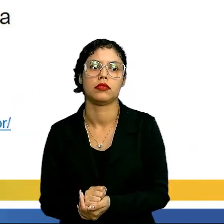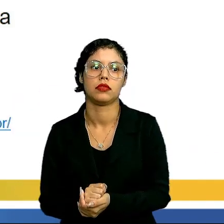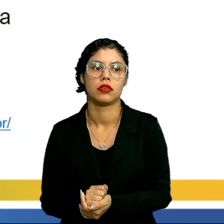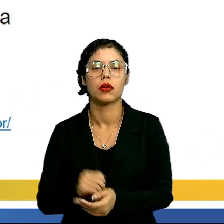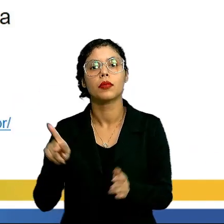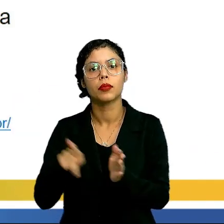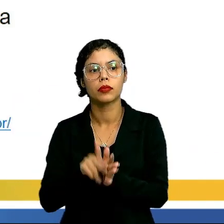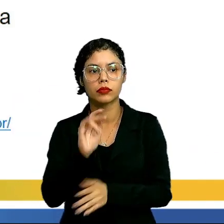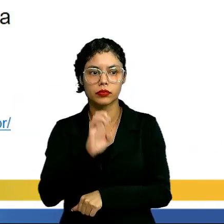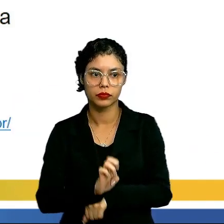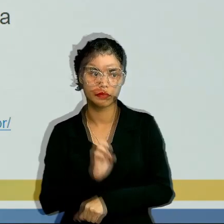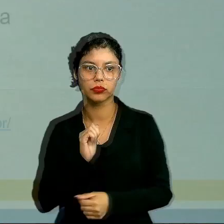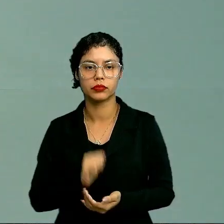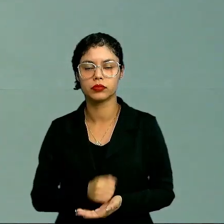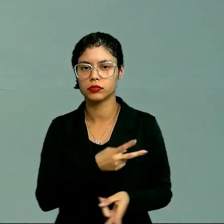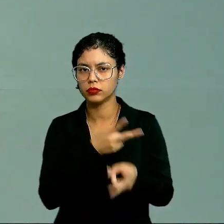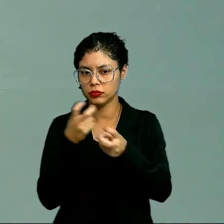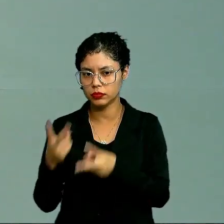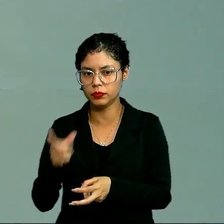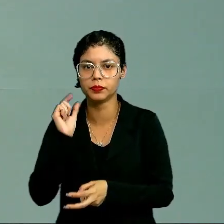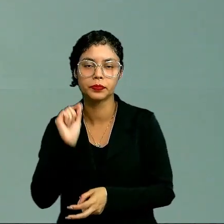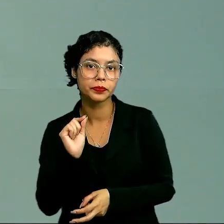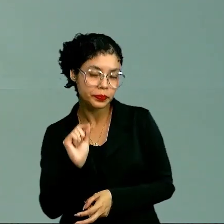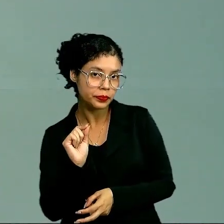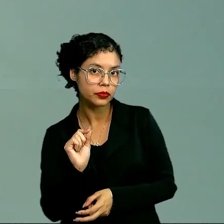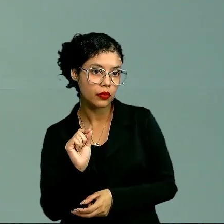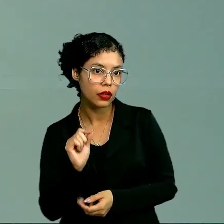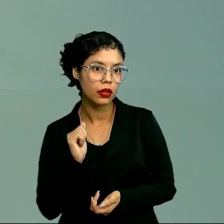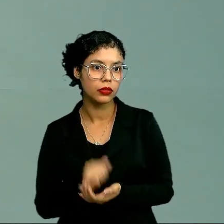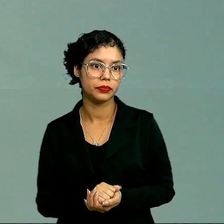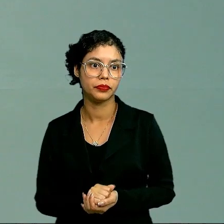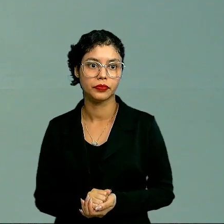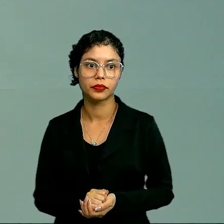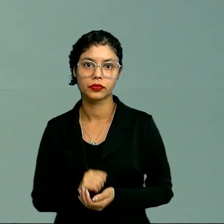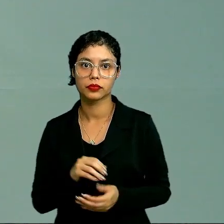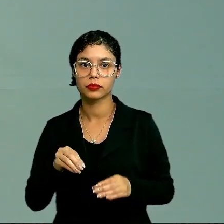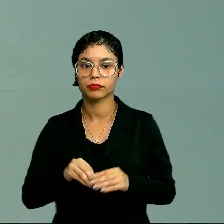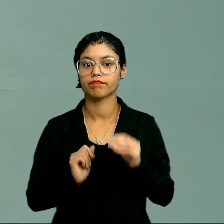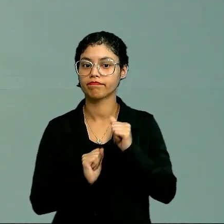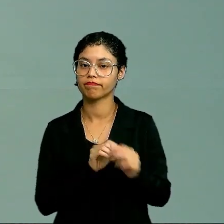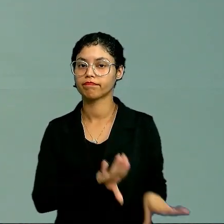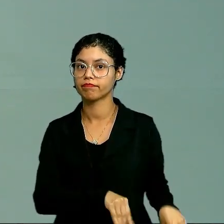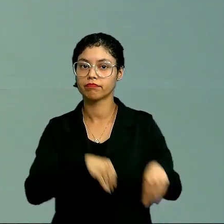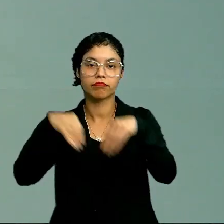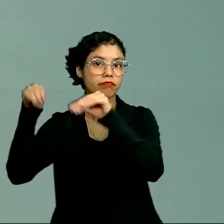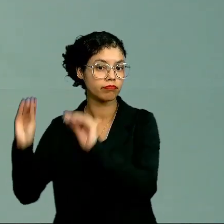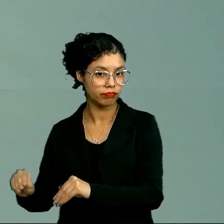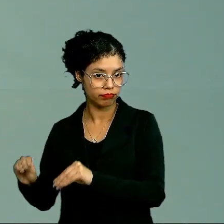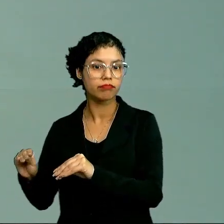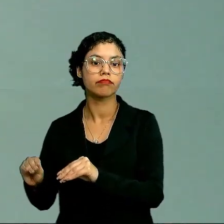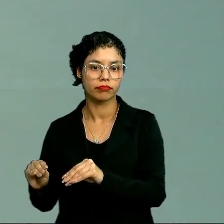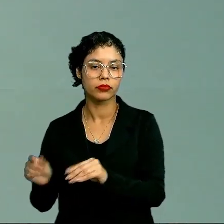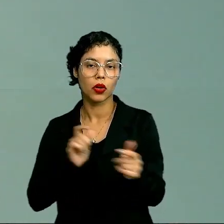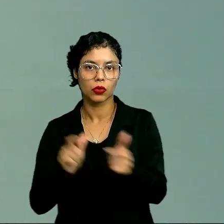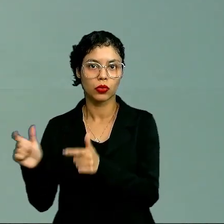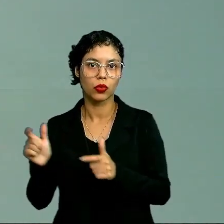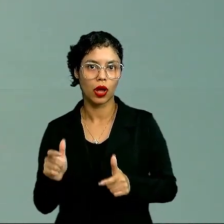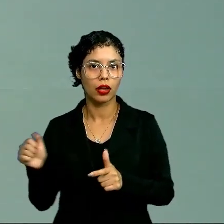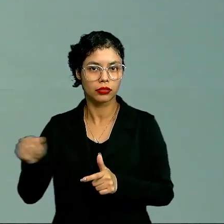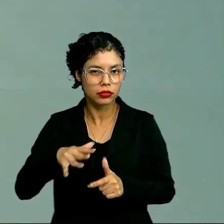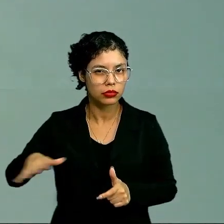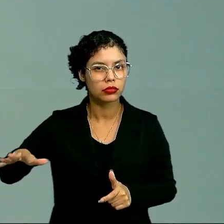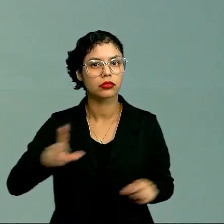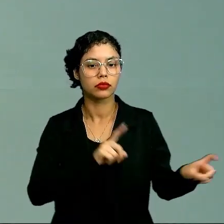interior dos estados. Observe aí que o tráfico ele resolveu migrar para o interior. Por quê? Porque como